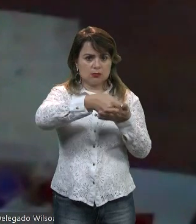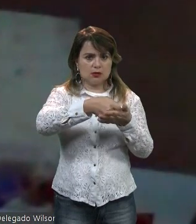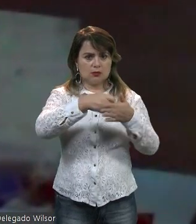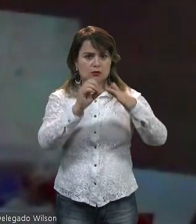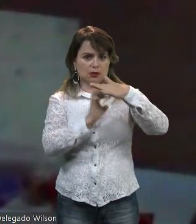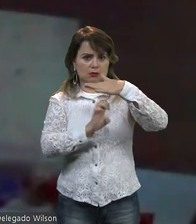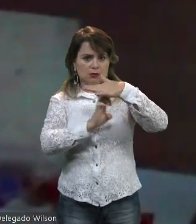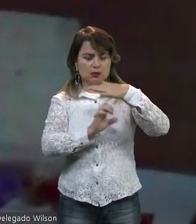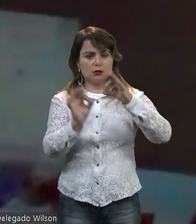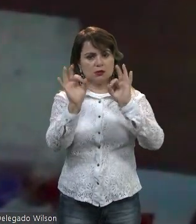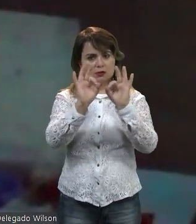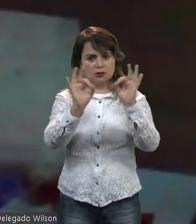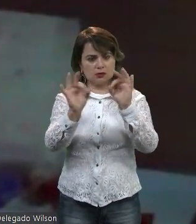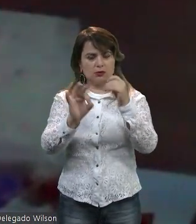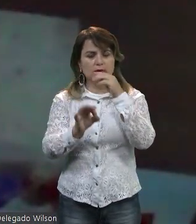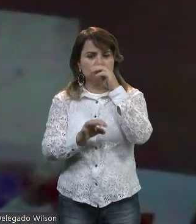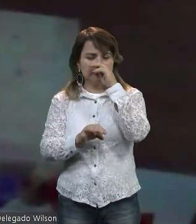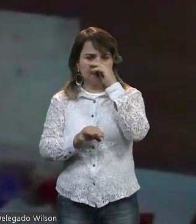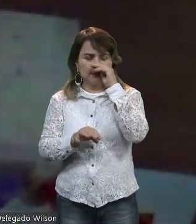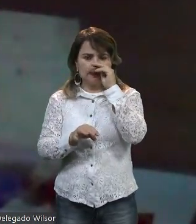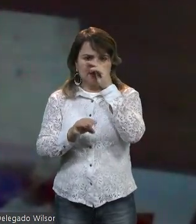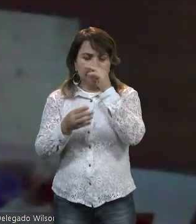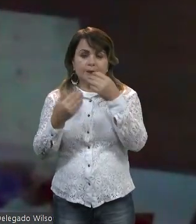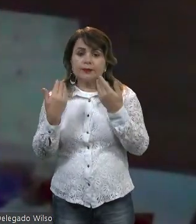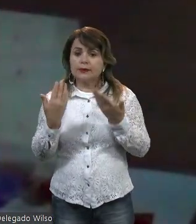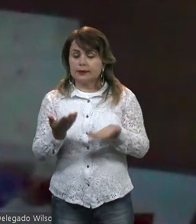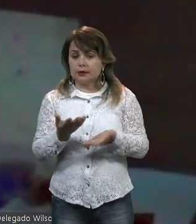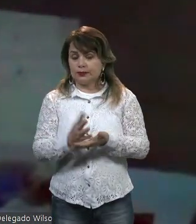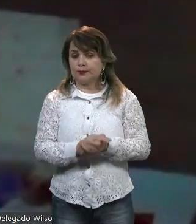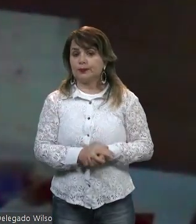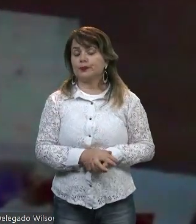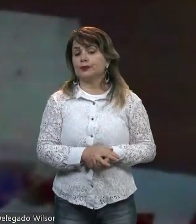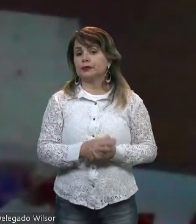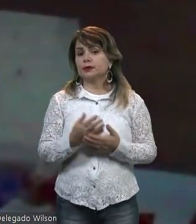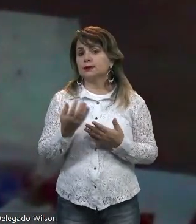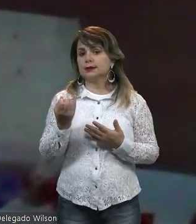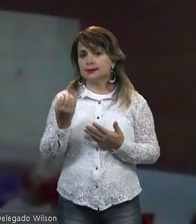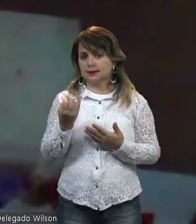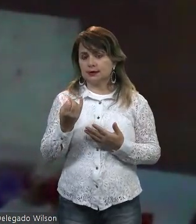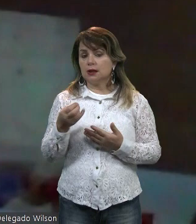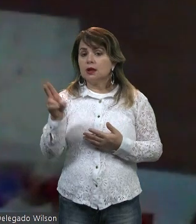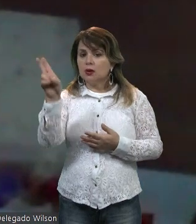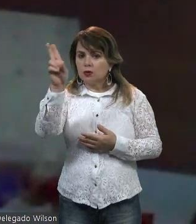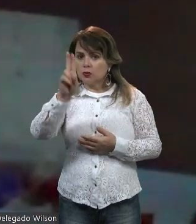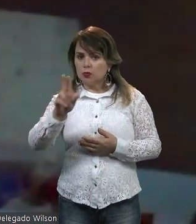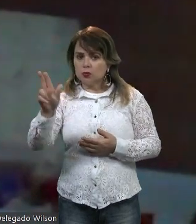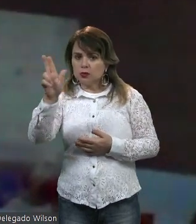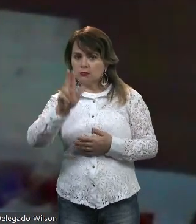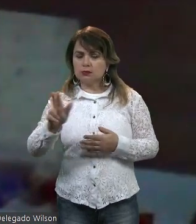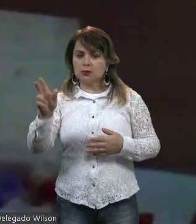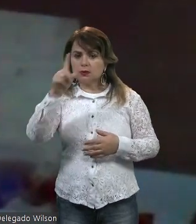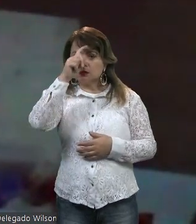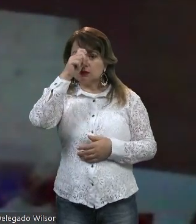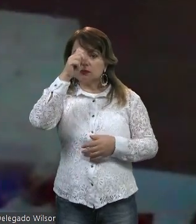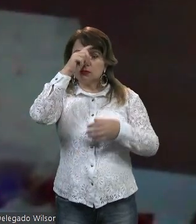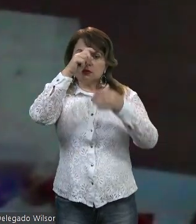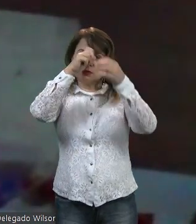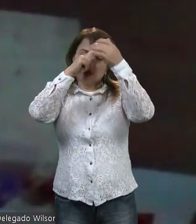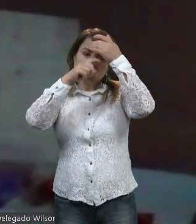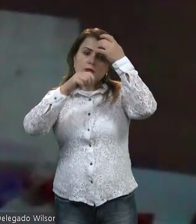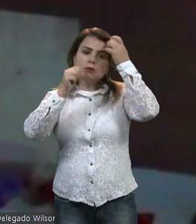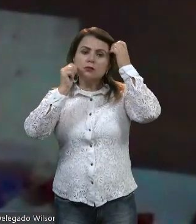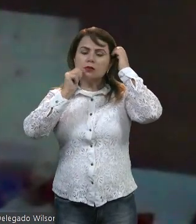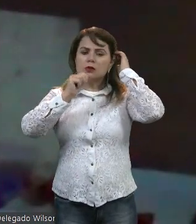do município naquele momento. Enfim, se não fosse a Unimar, o Hospital da Unimar, a Márcia